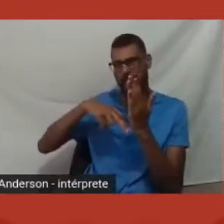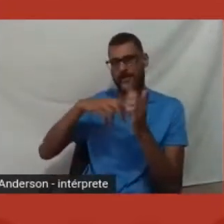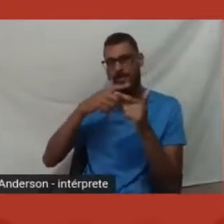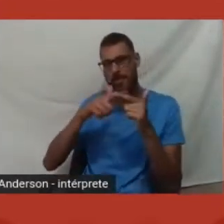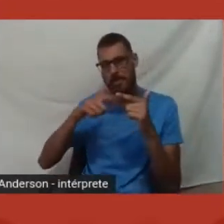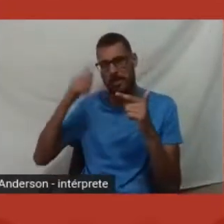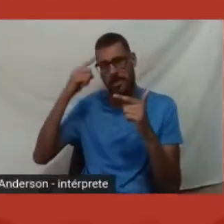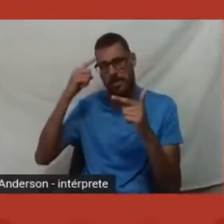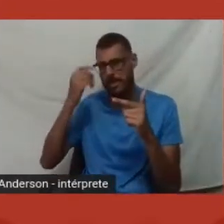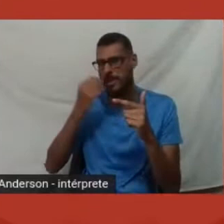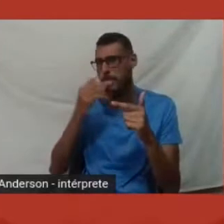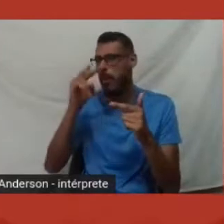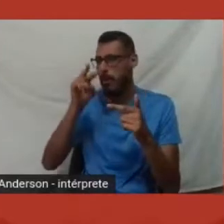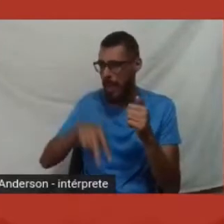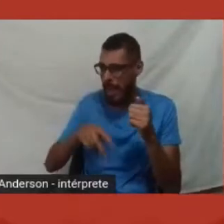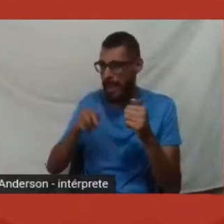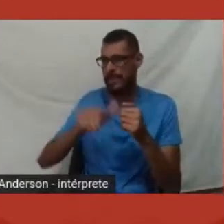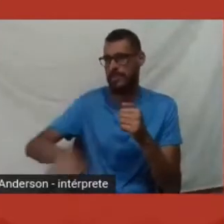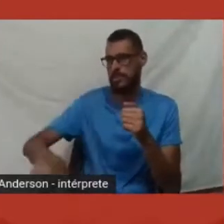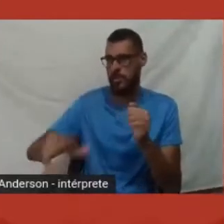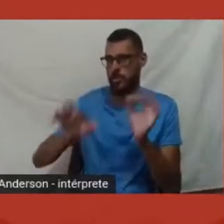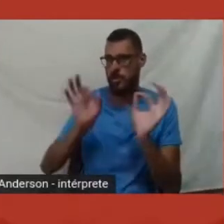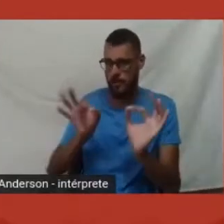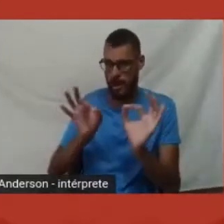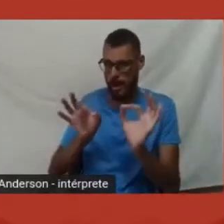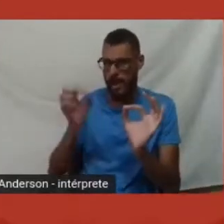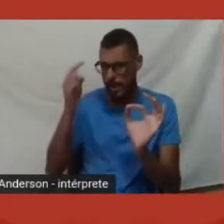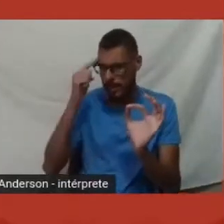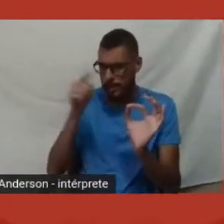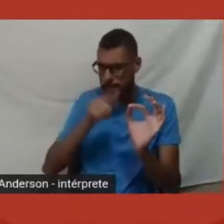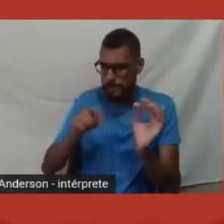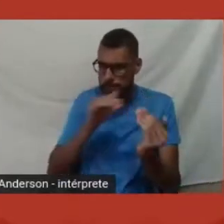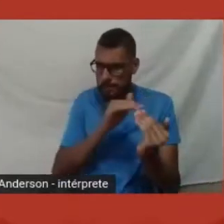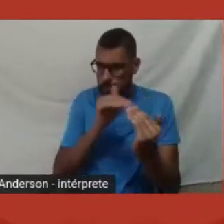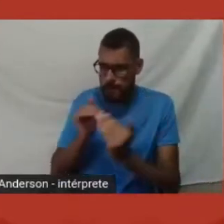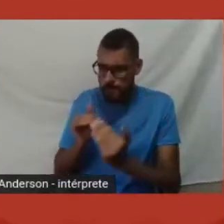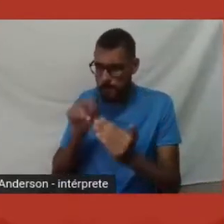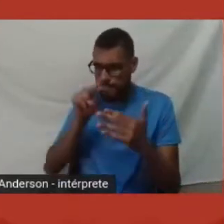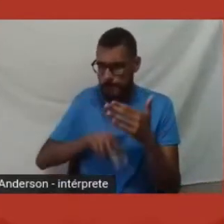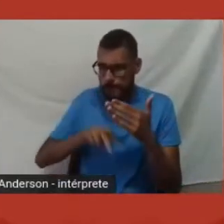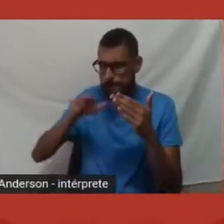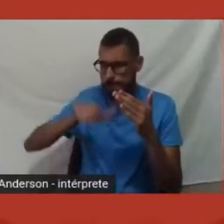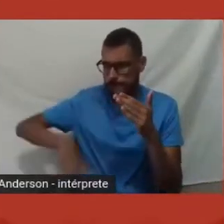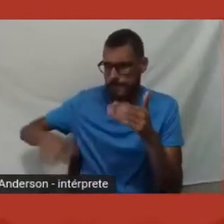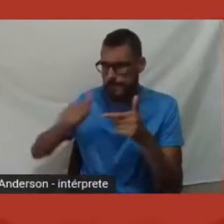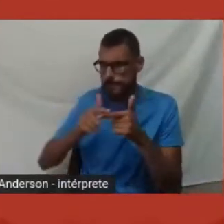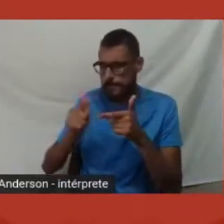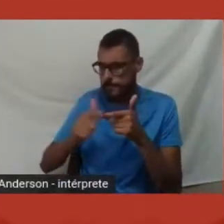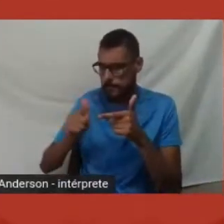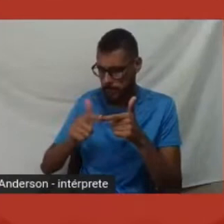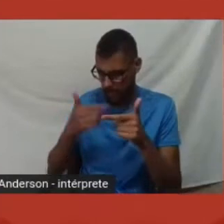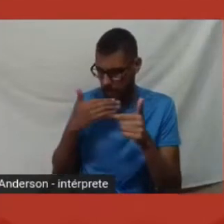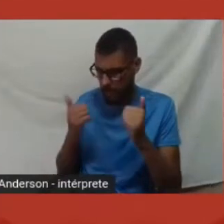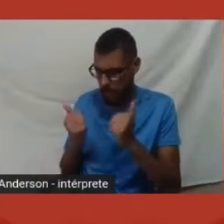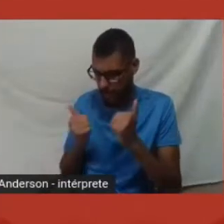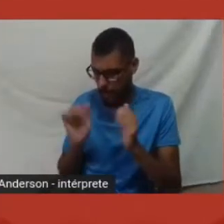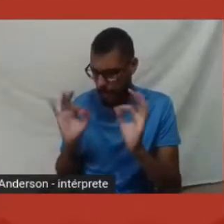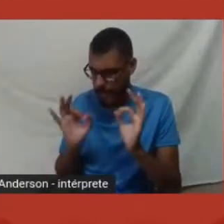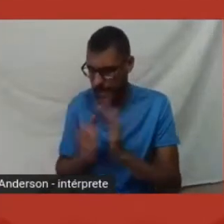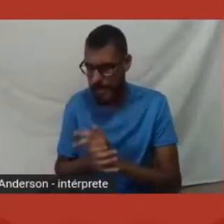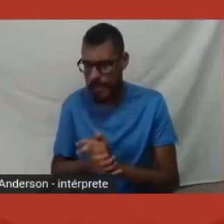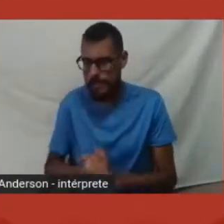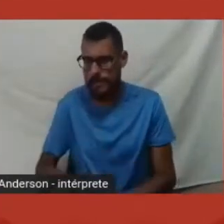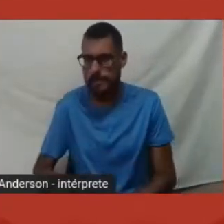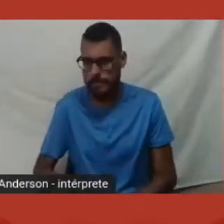ler novamente, né, pessoal? O que vocês acham de a gente ler novamente o problema? Melhor, né? Então,